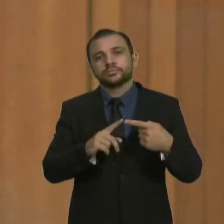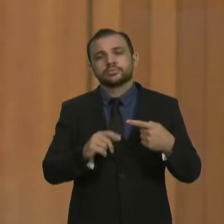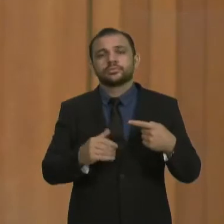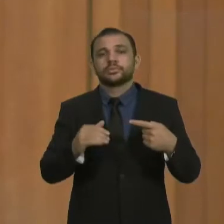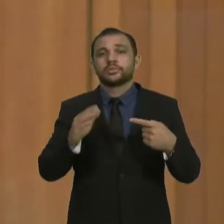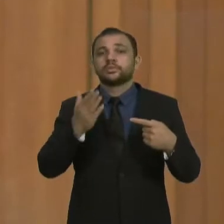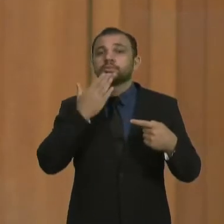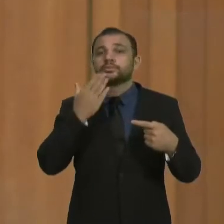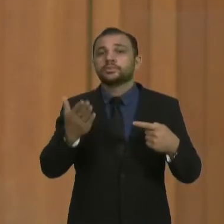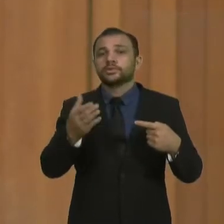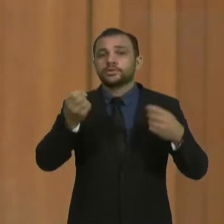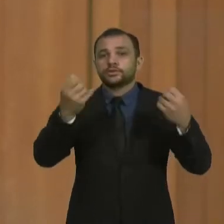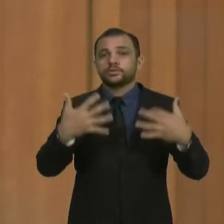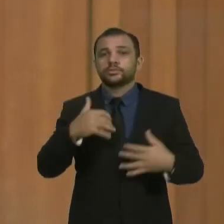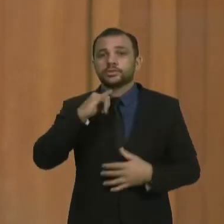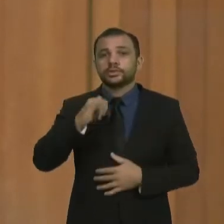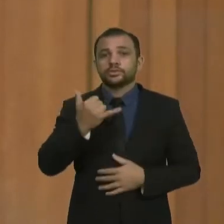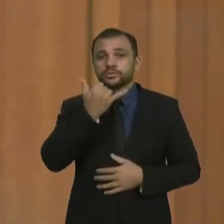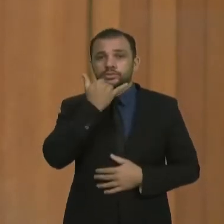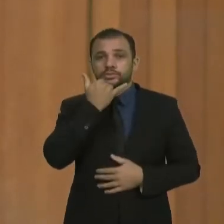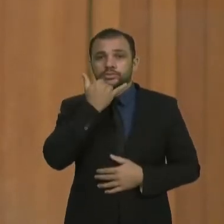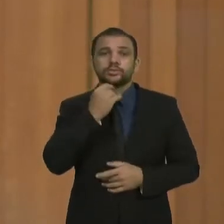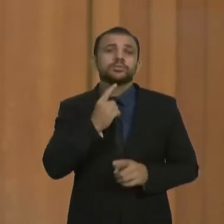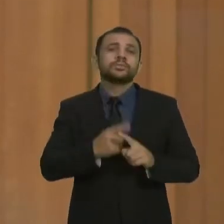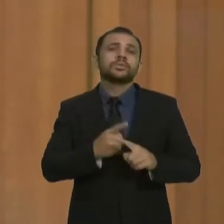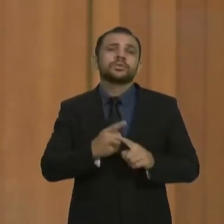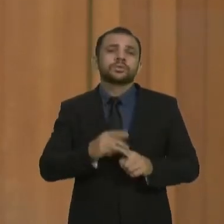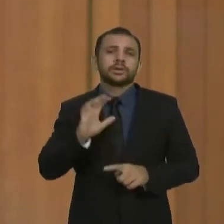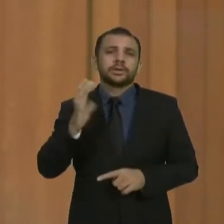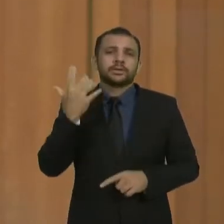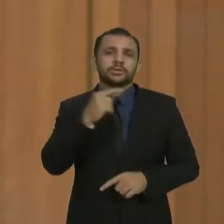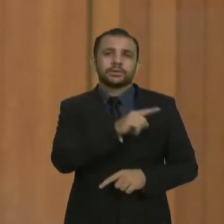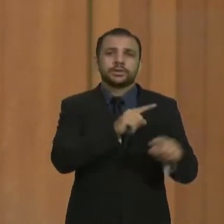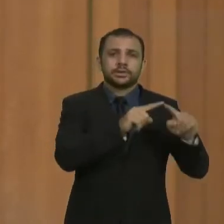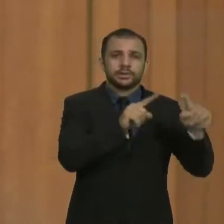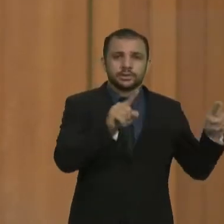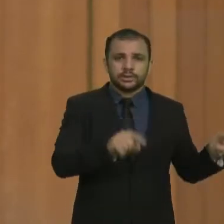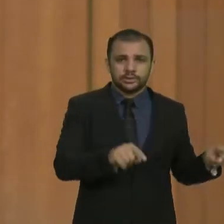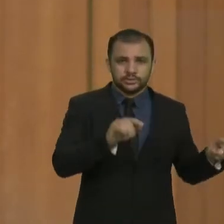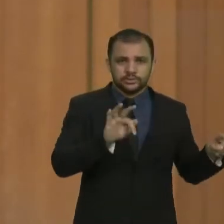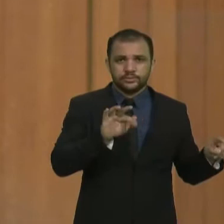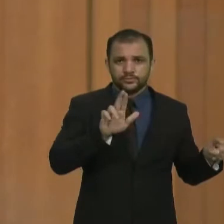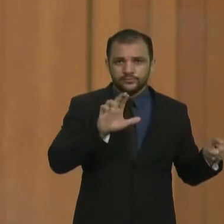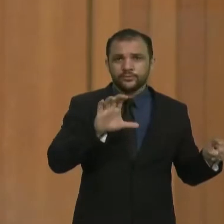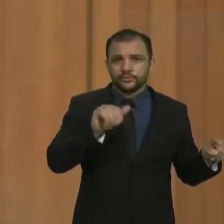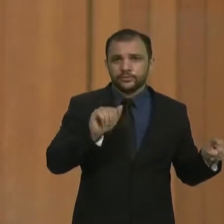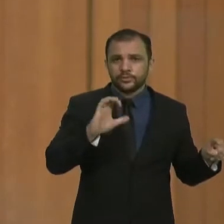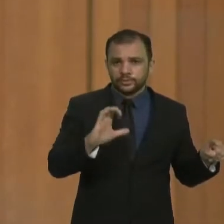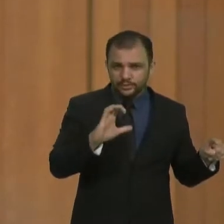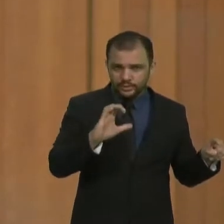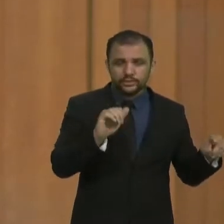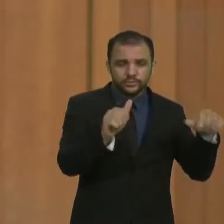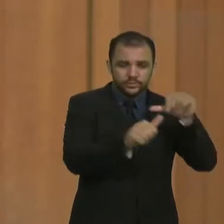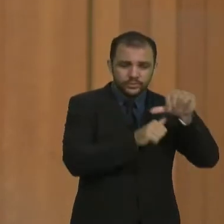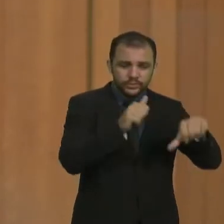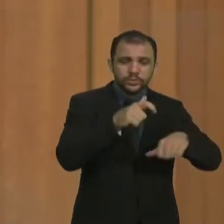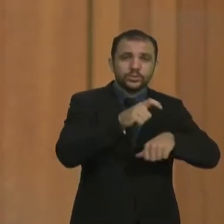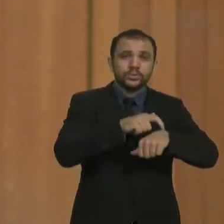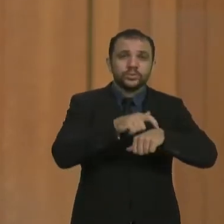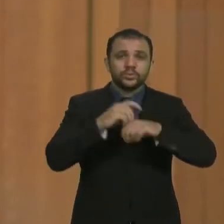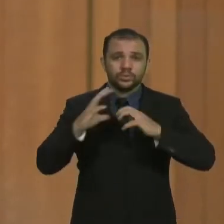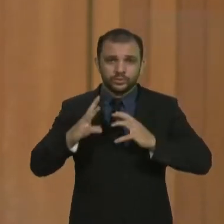justificativas pelas quais a FUNAC estava alterando a escala, diminuindo o tempo de folga